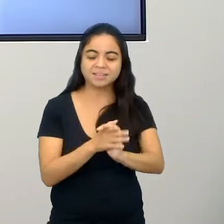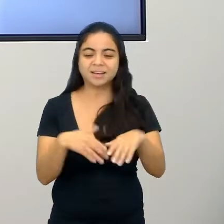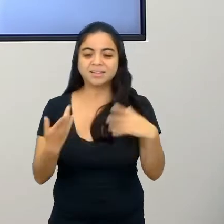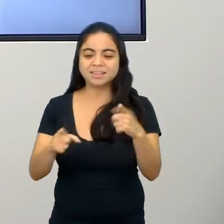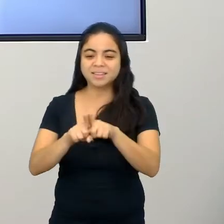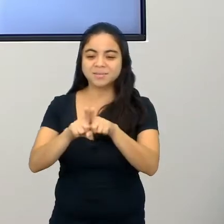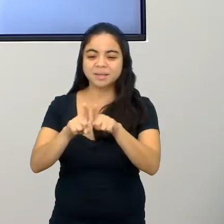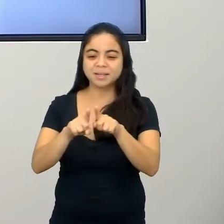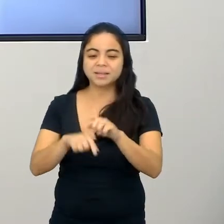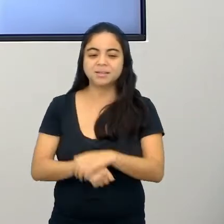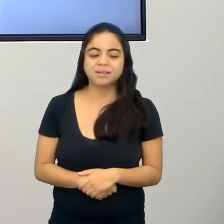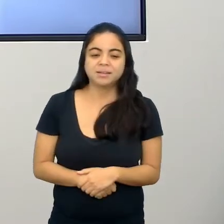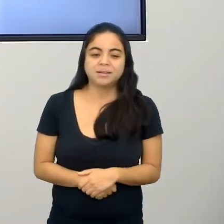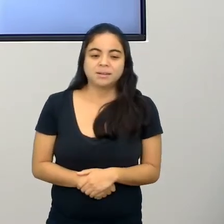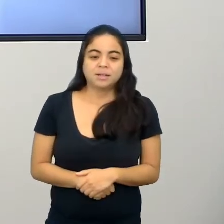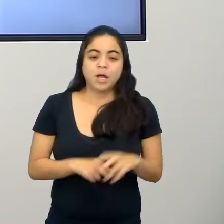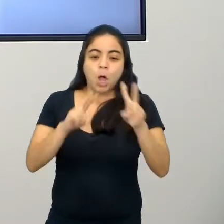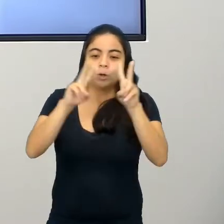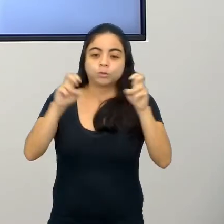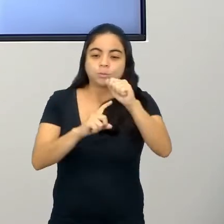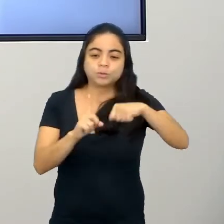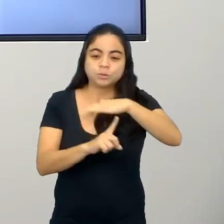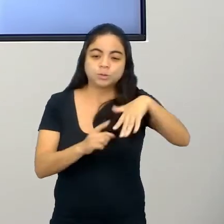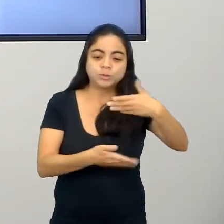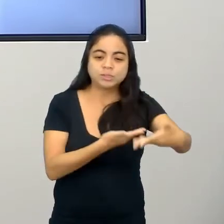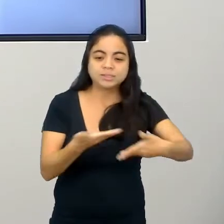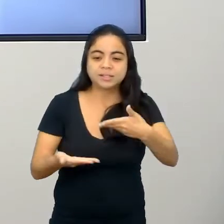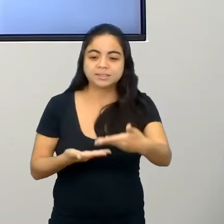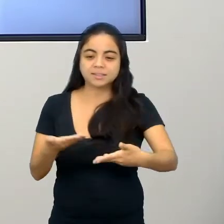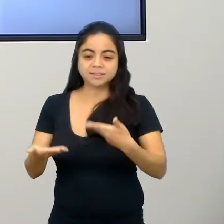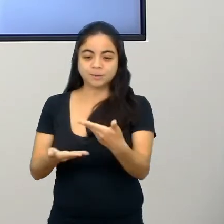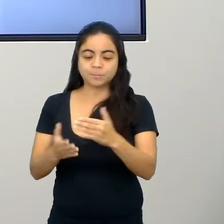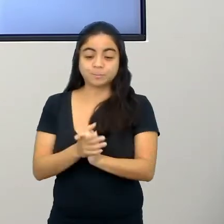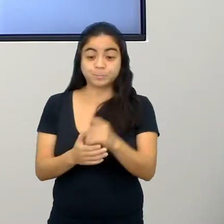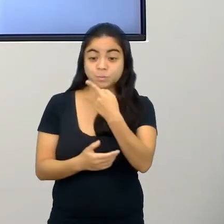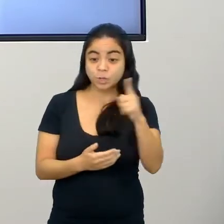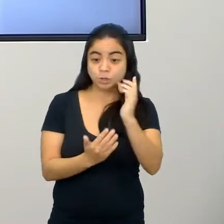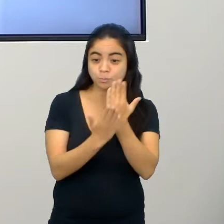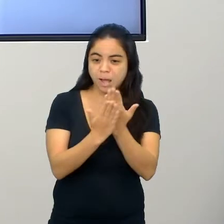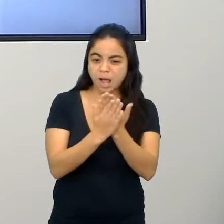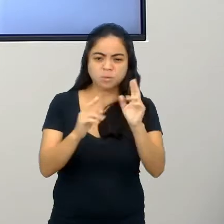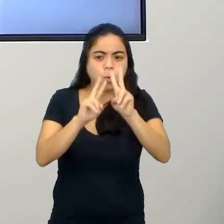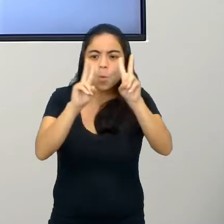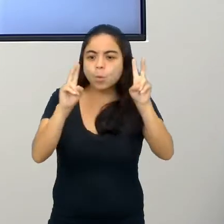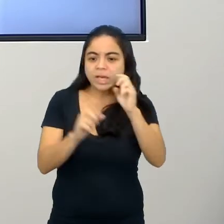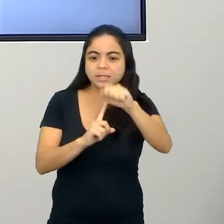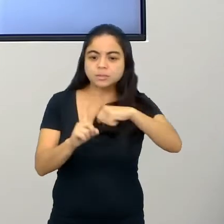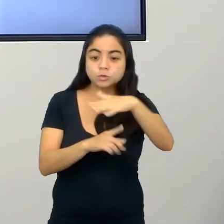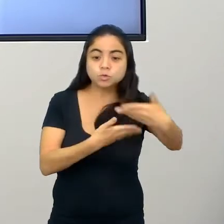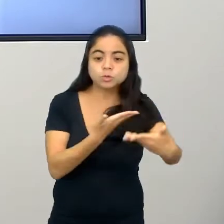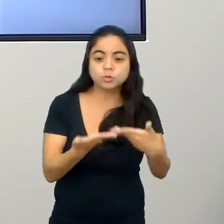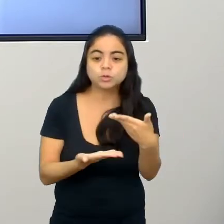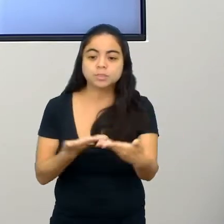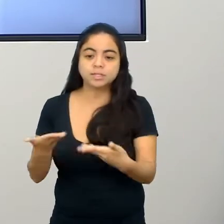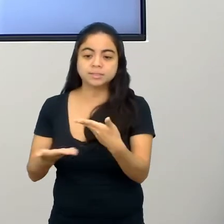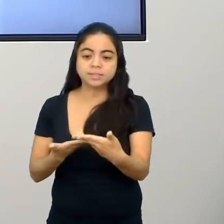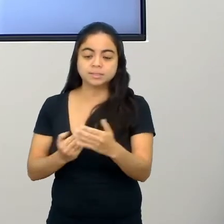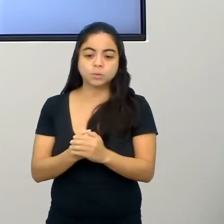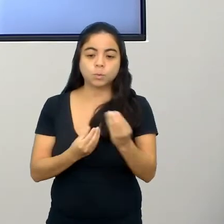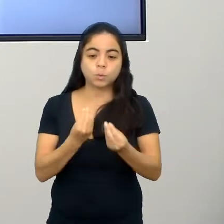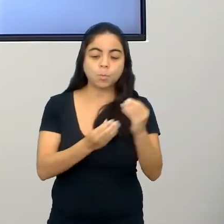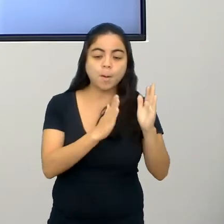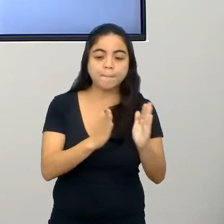também falamos um pouco sobre socialização na última aula. Então, na última aula a gente falou o que é socialização, como esse